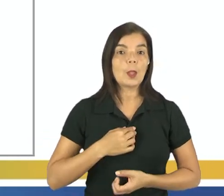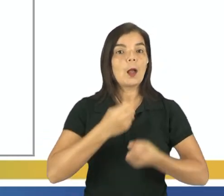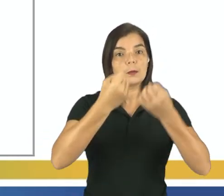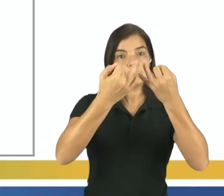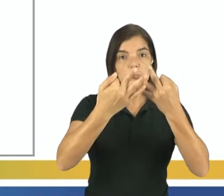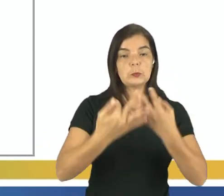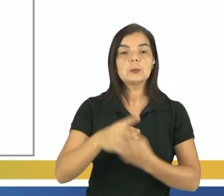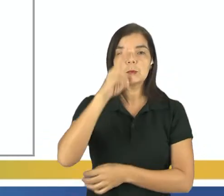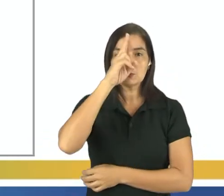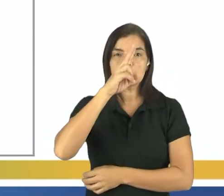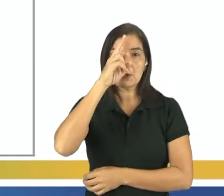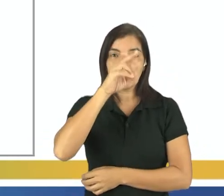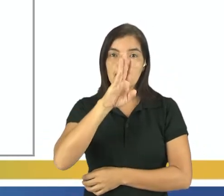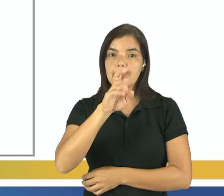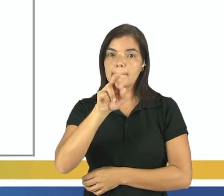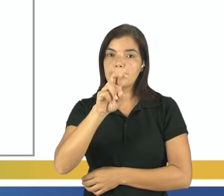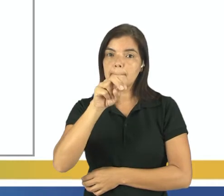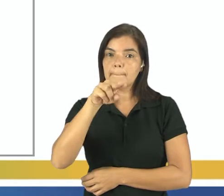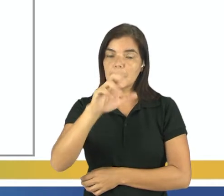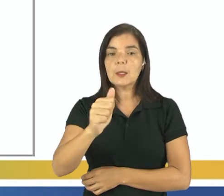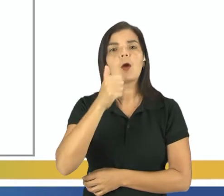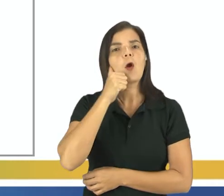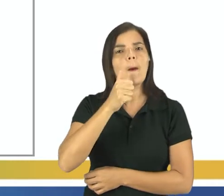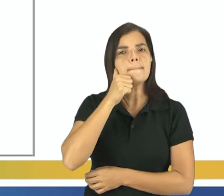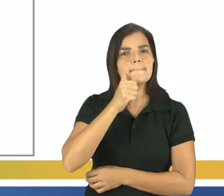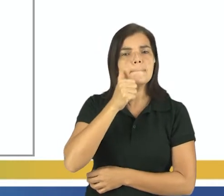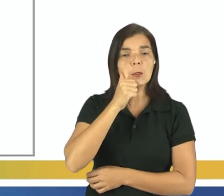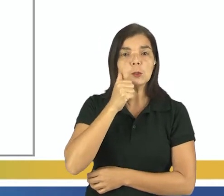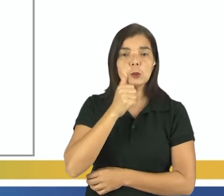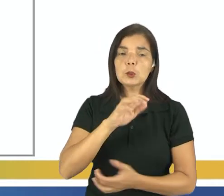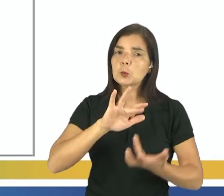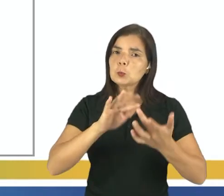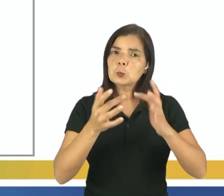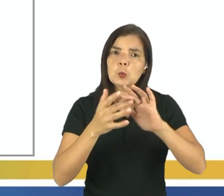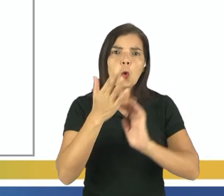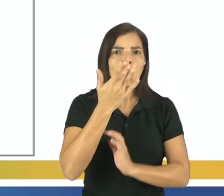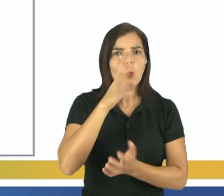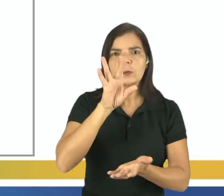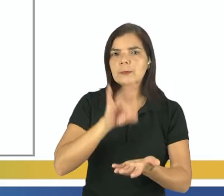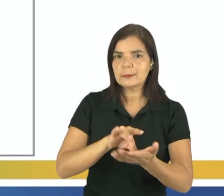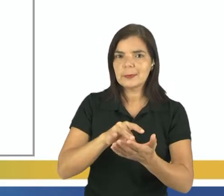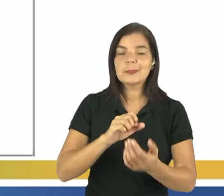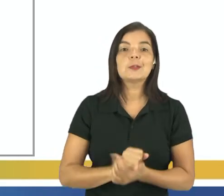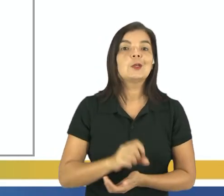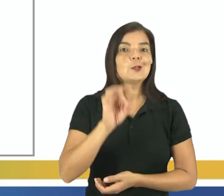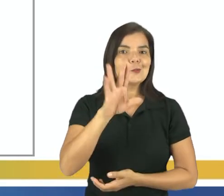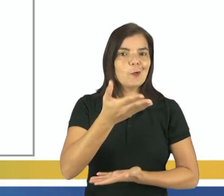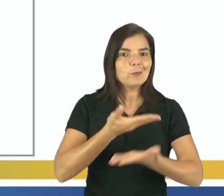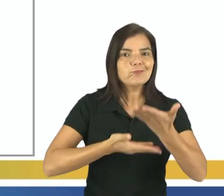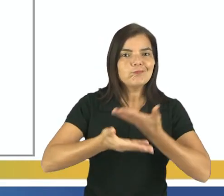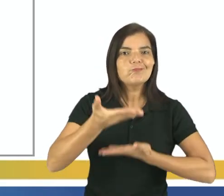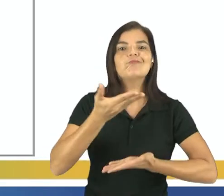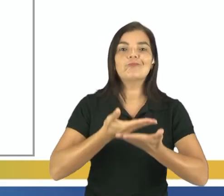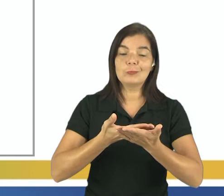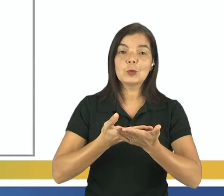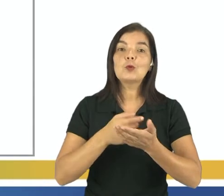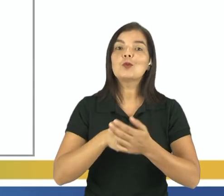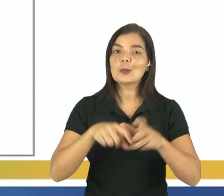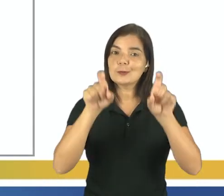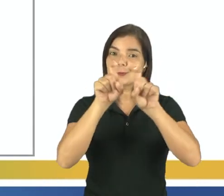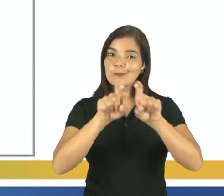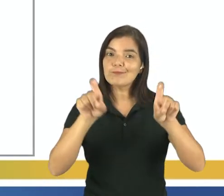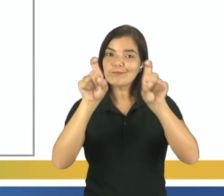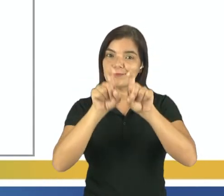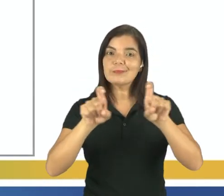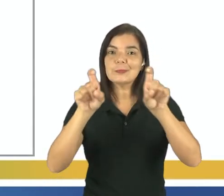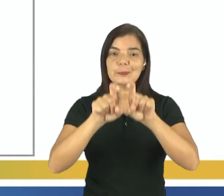enredo conta a história da Branca, uma garota que nunca teve contato com cores de verdade e só se relaciona com as telas e